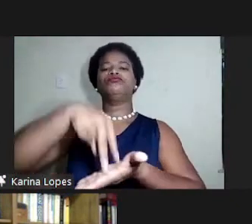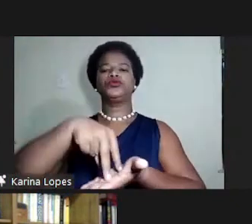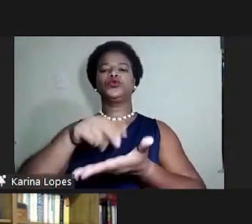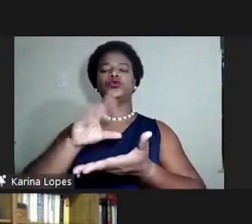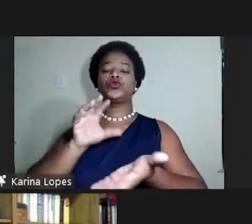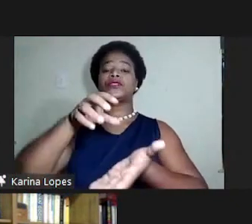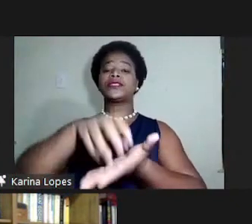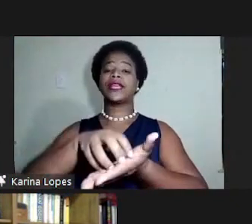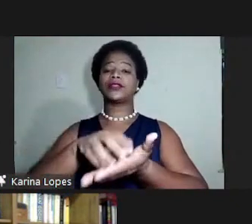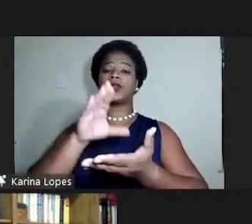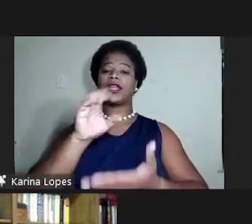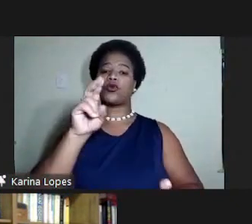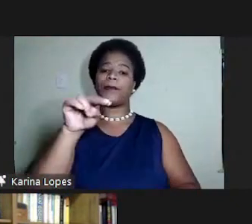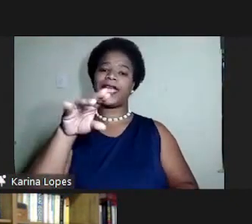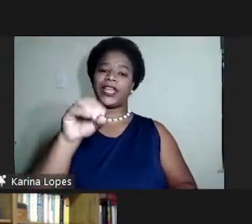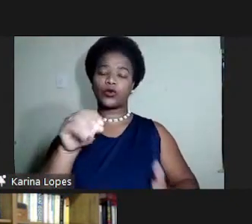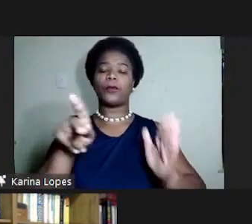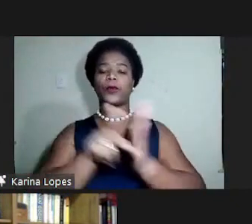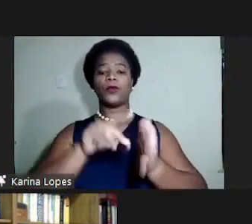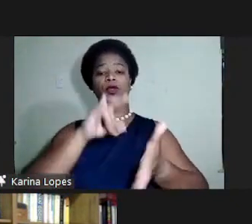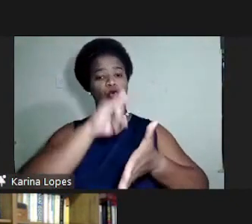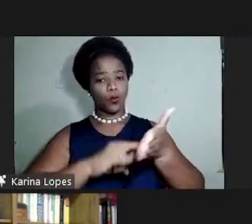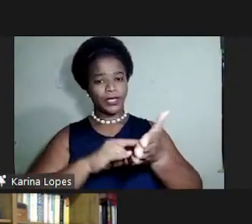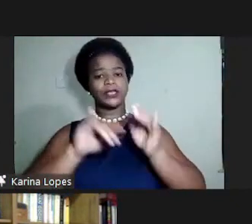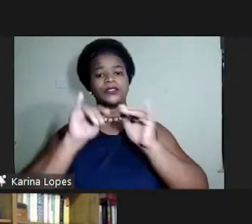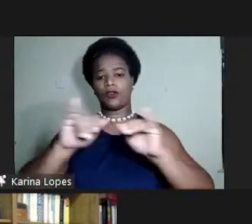de Documentação e Informação.